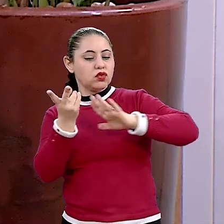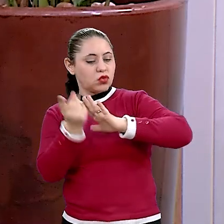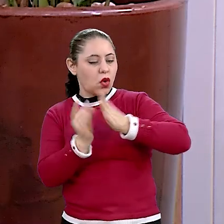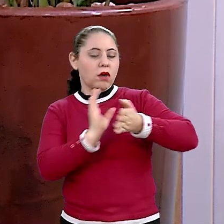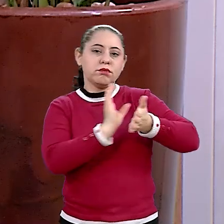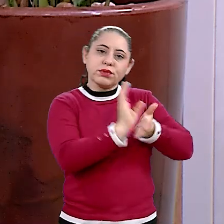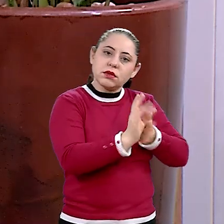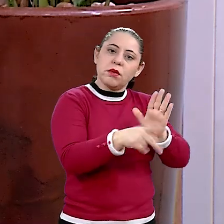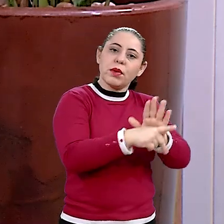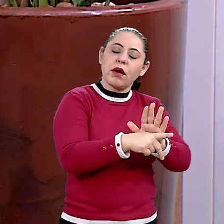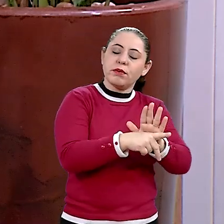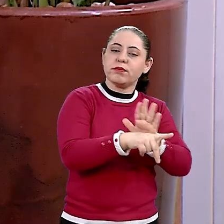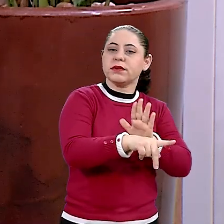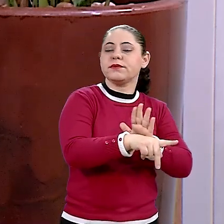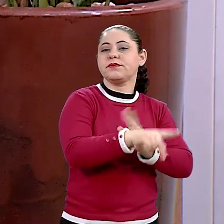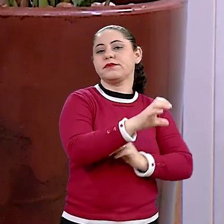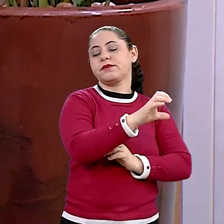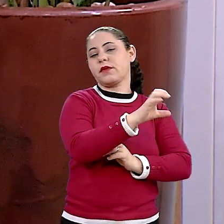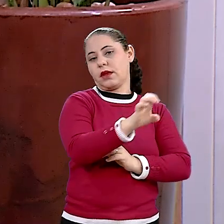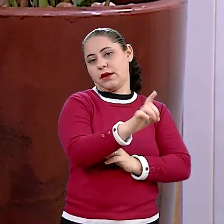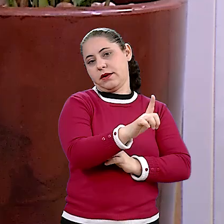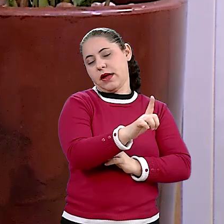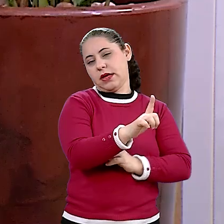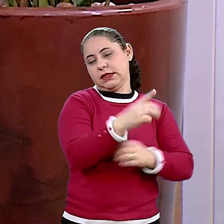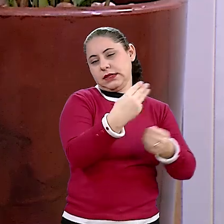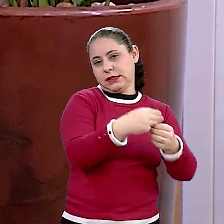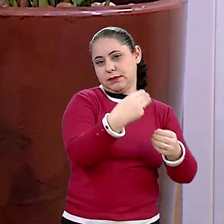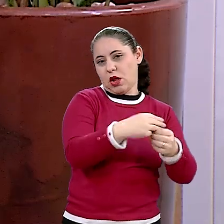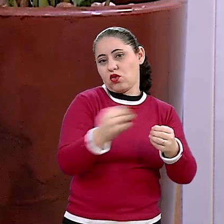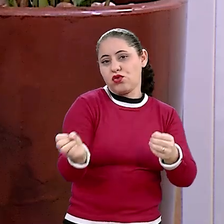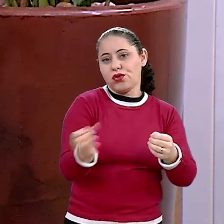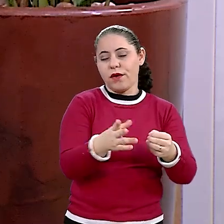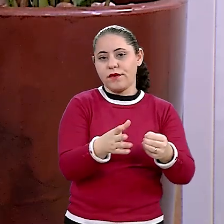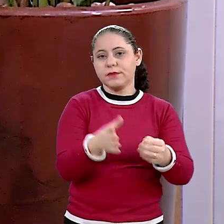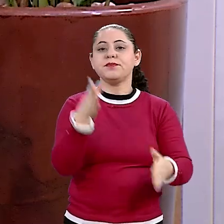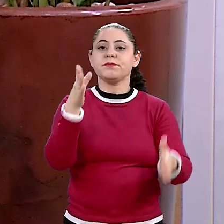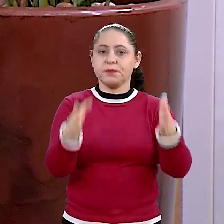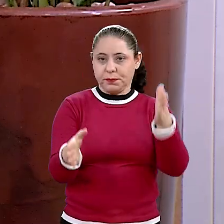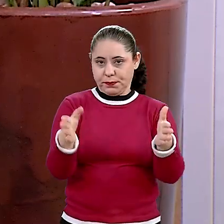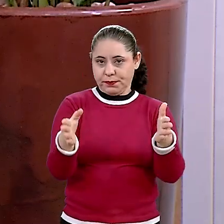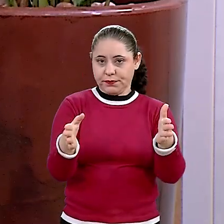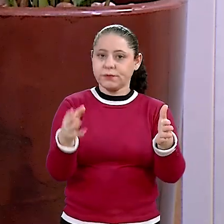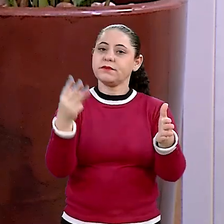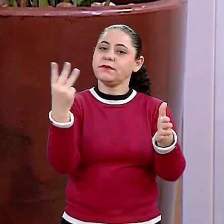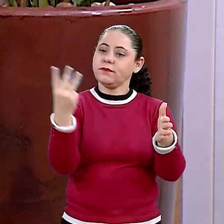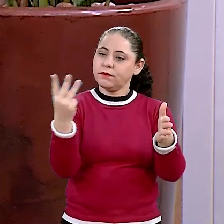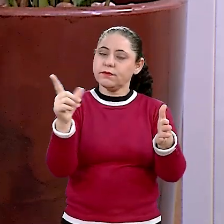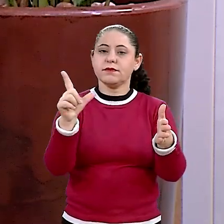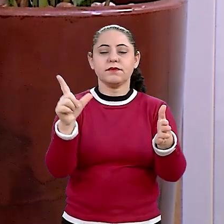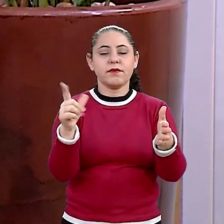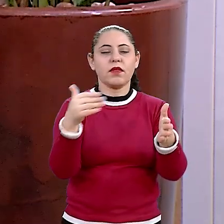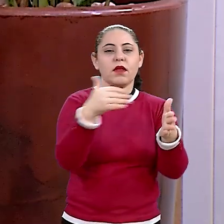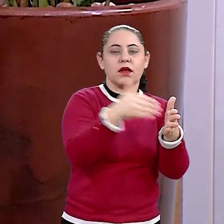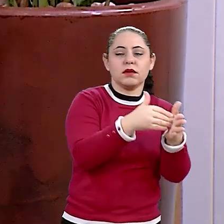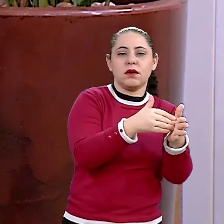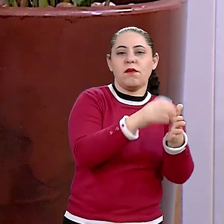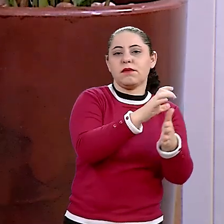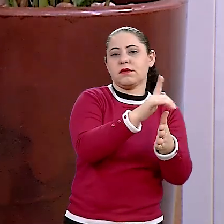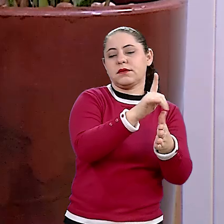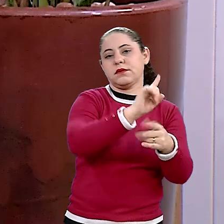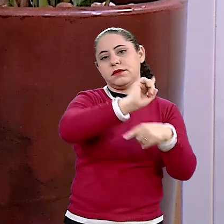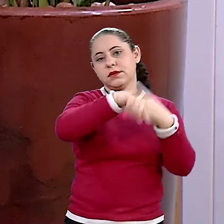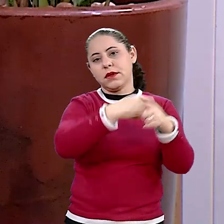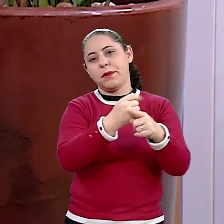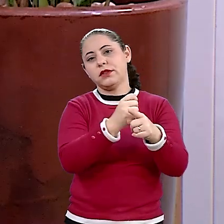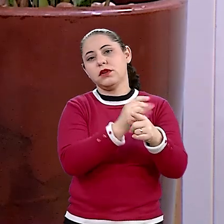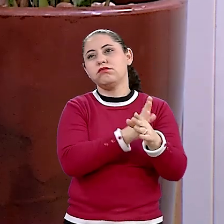Lagoas até Mairink e Mairink até Santos, para que o novo trecho ficasse apenas Três Lagoas, Campo Grande e um